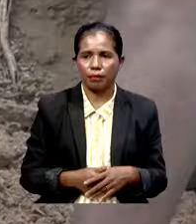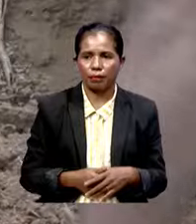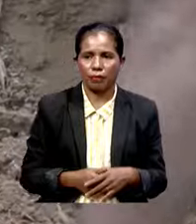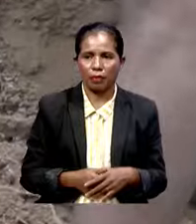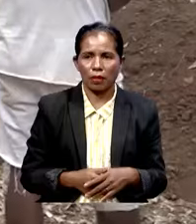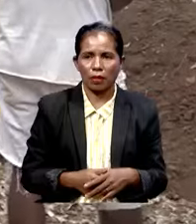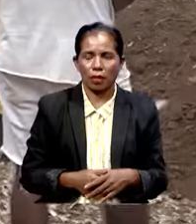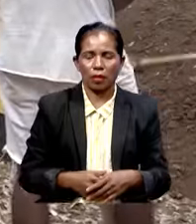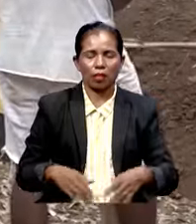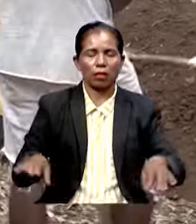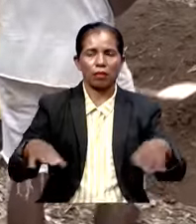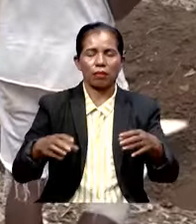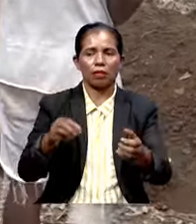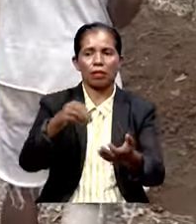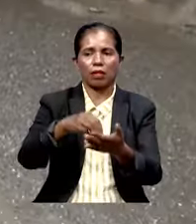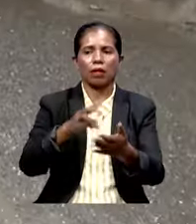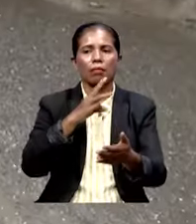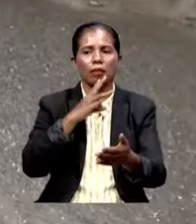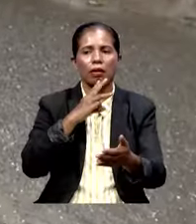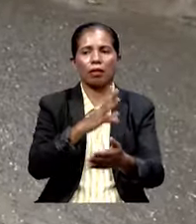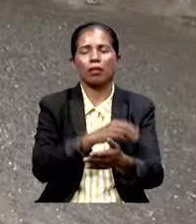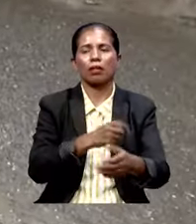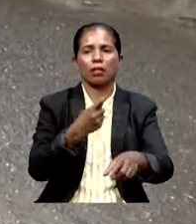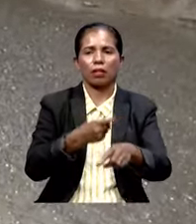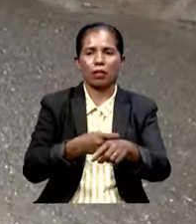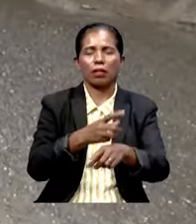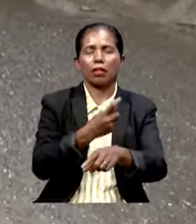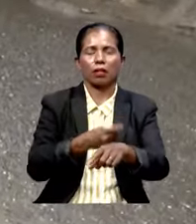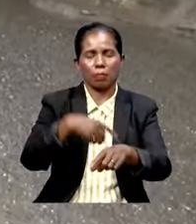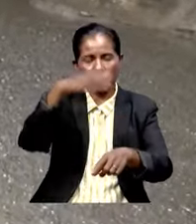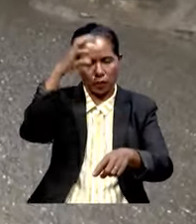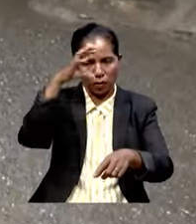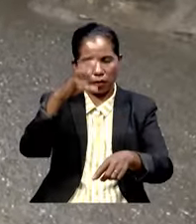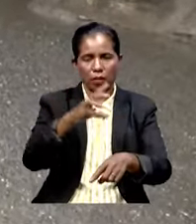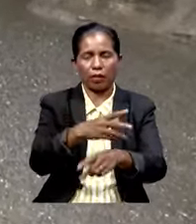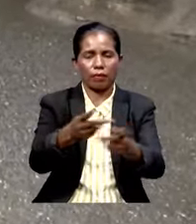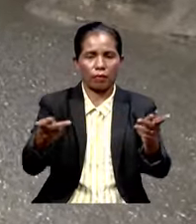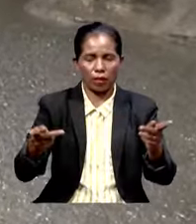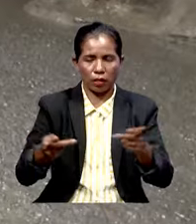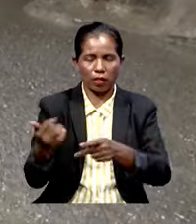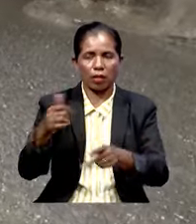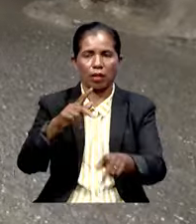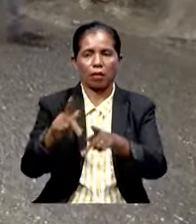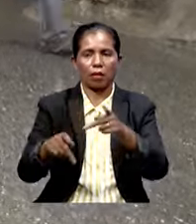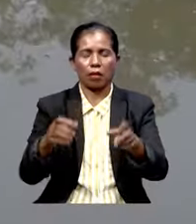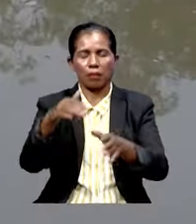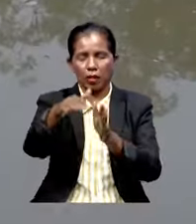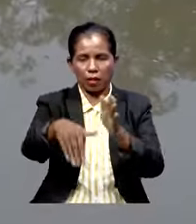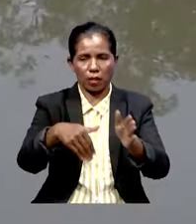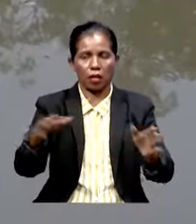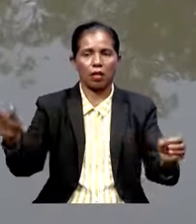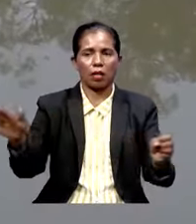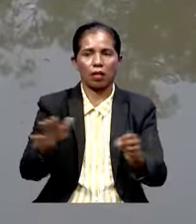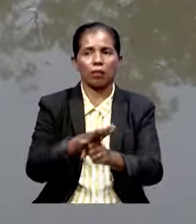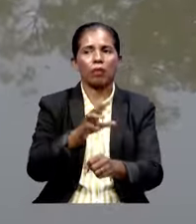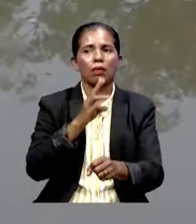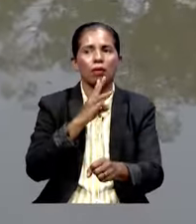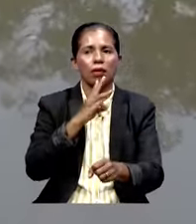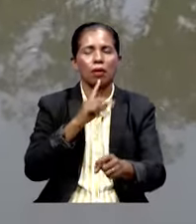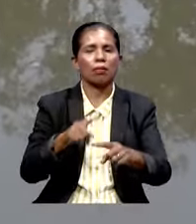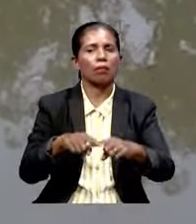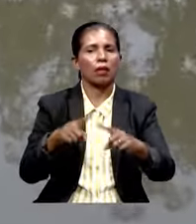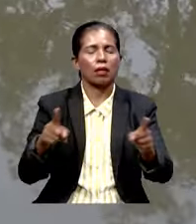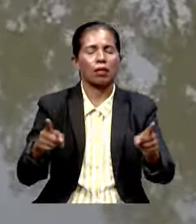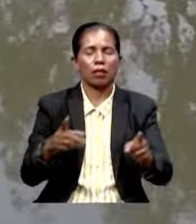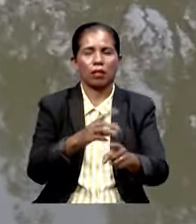Serviço conservação bene depende ba tempo e ha tempo udan debu sira nebe comunidade sira ke na kono ho be mai be